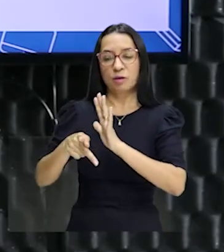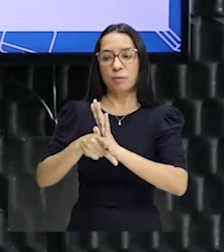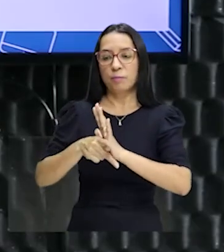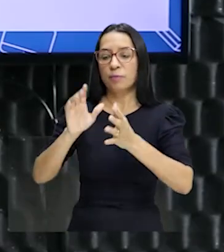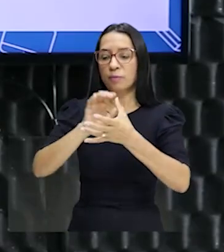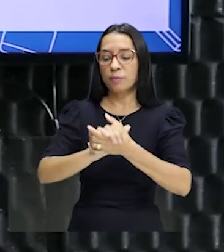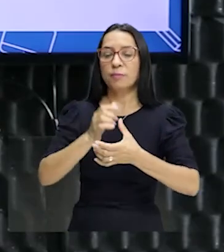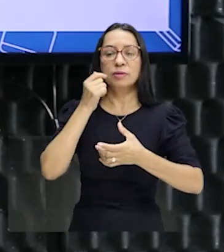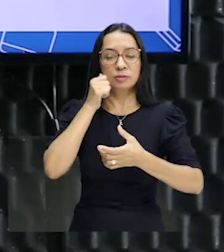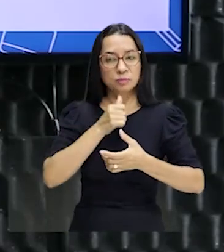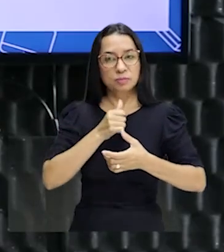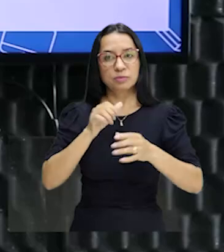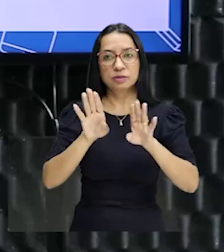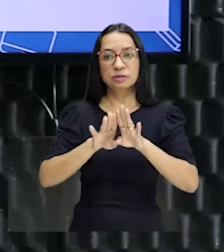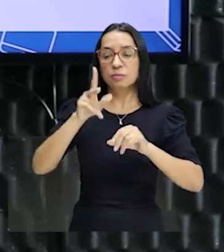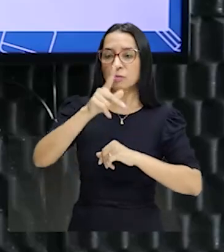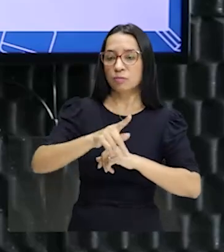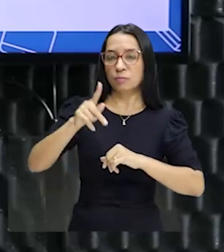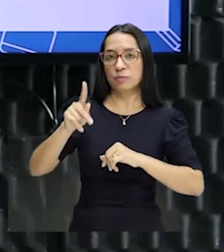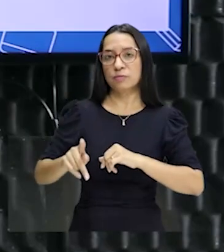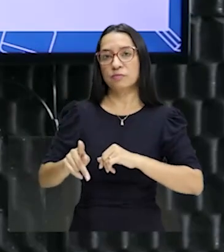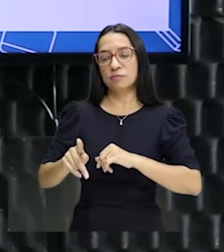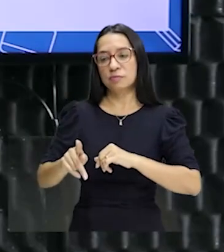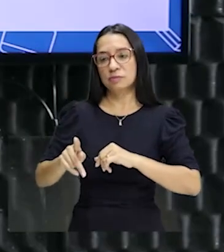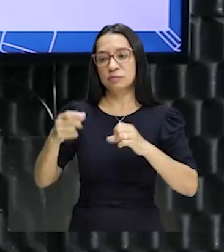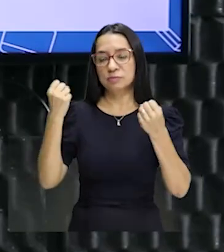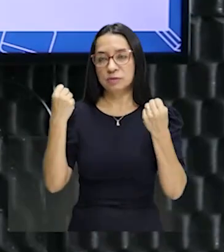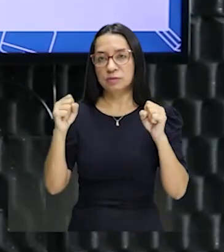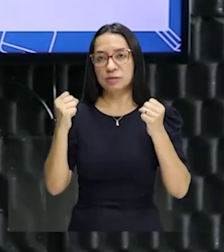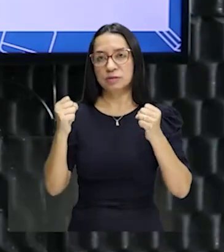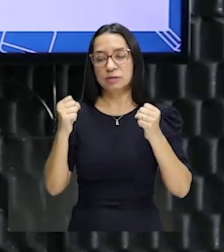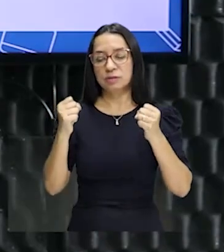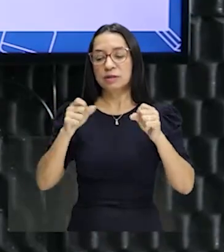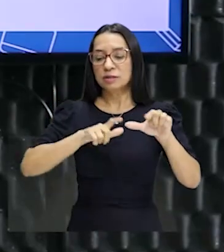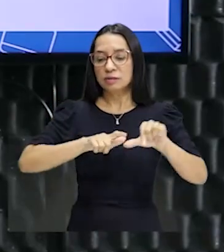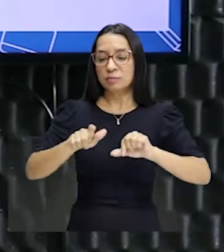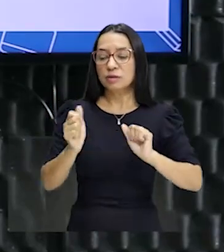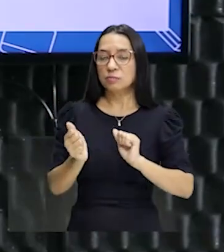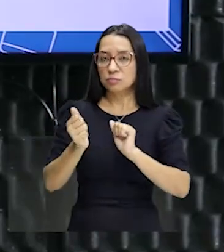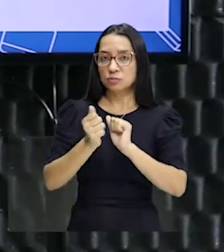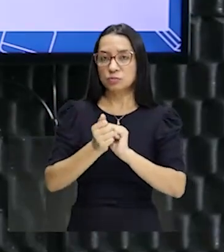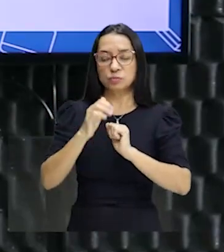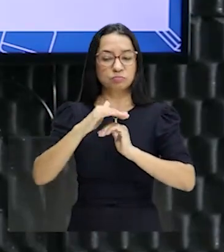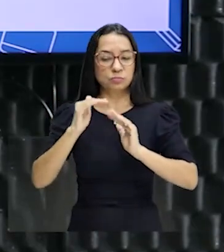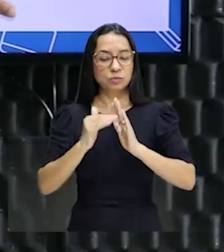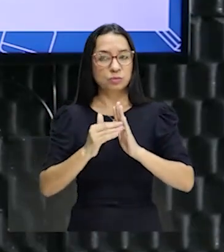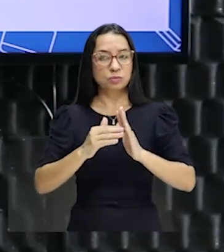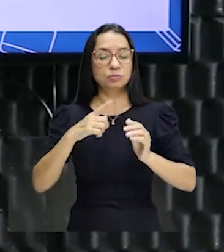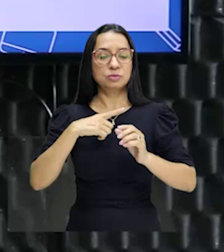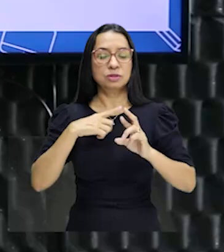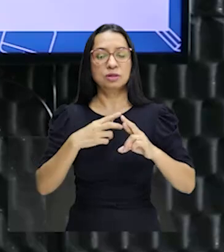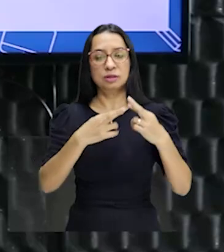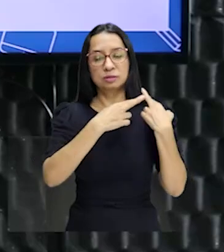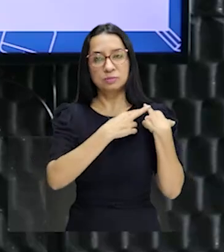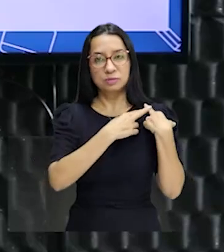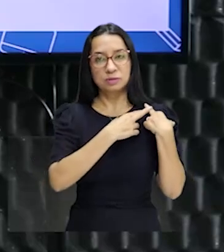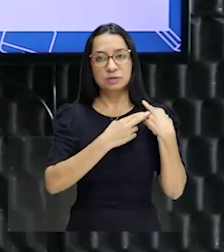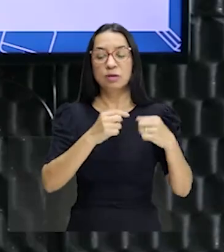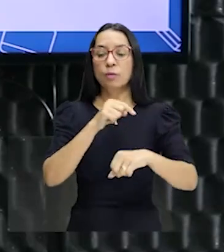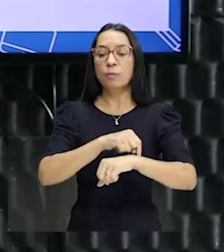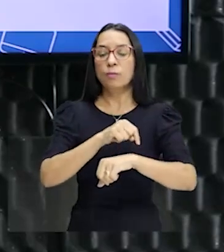aqui. Todos nós temos as nossas responsabilidades. Mas aqui, nós estamos nesse momento